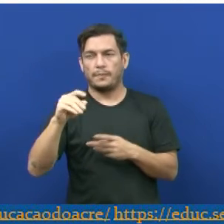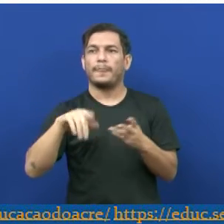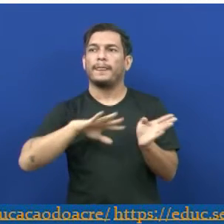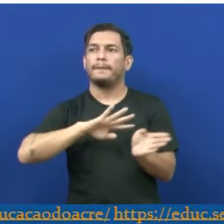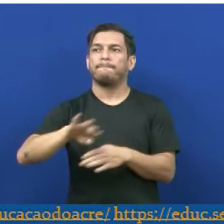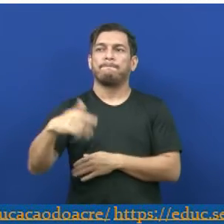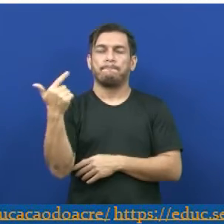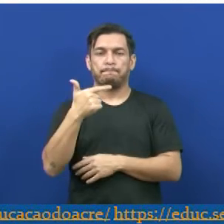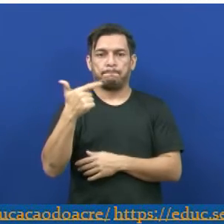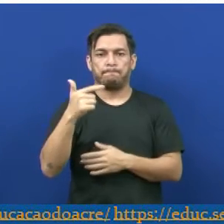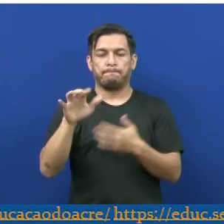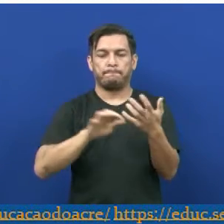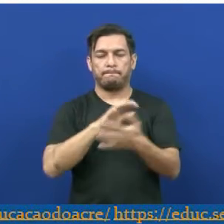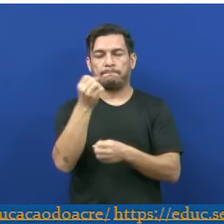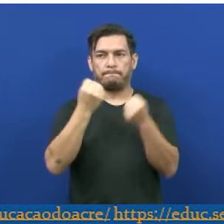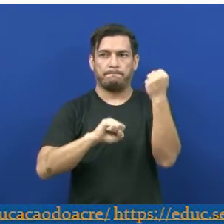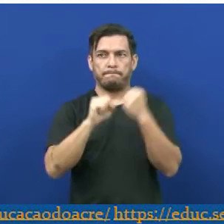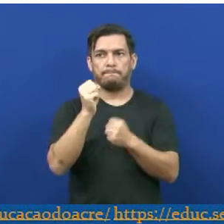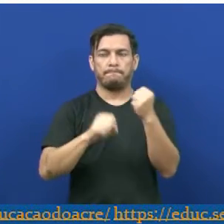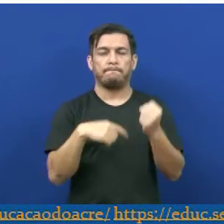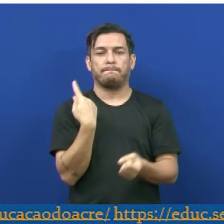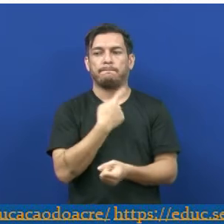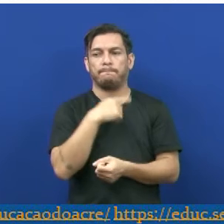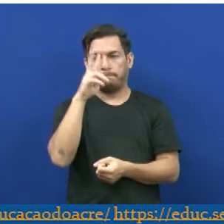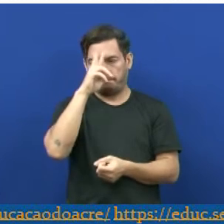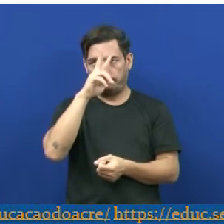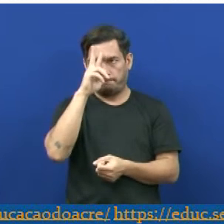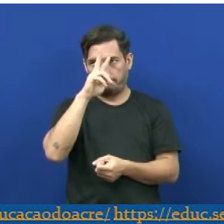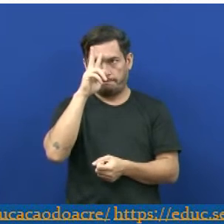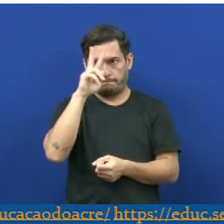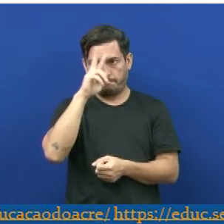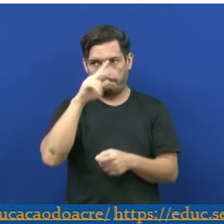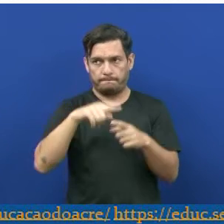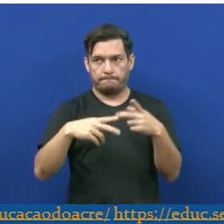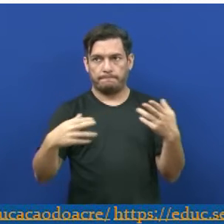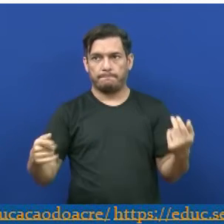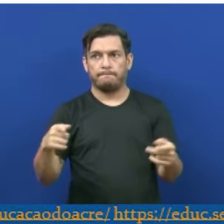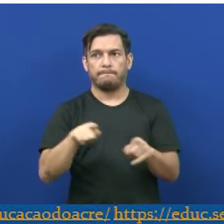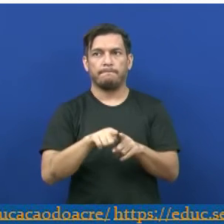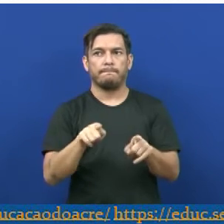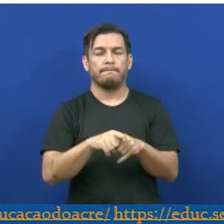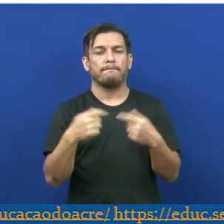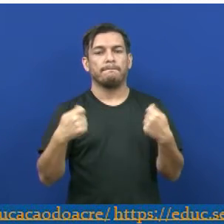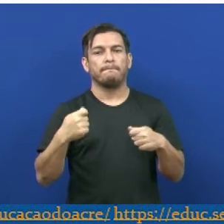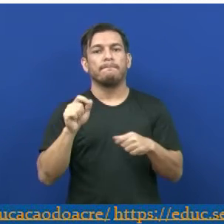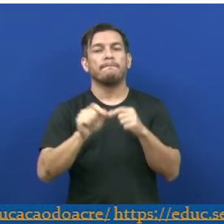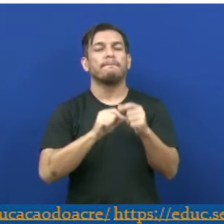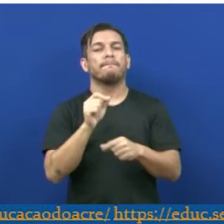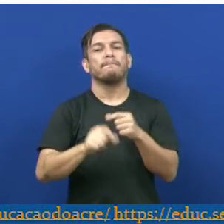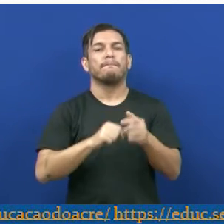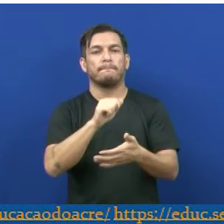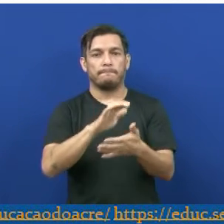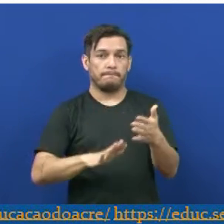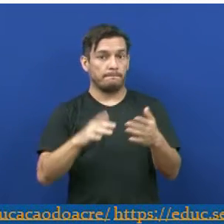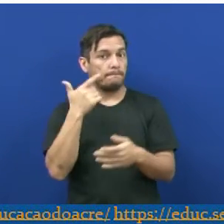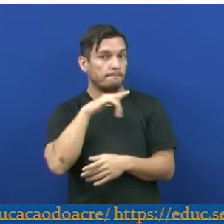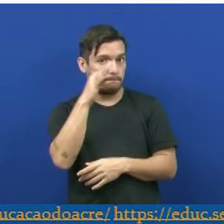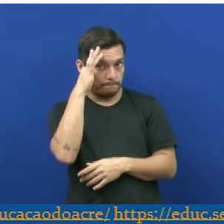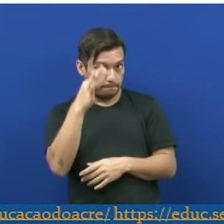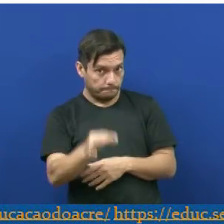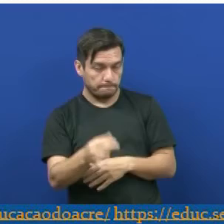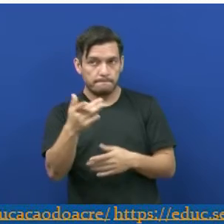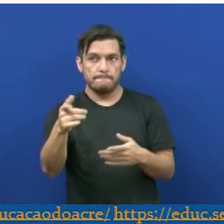Segunda Revolução Industrial. Para que nós lembrássemos desse material, a gente exercita também um pouco e vamos ver o que a gente conseguiu compreender